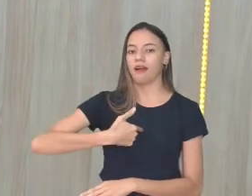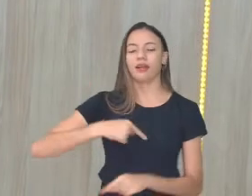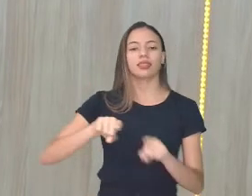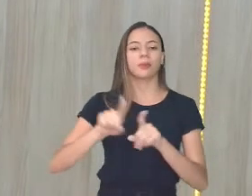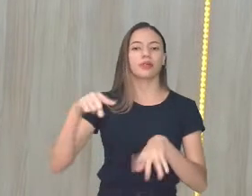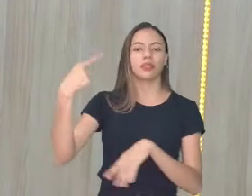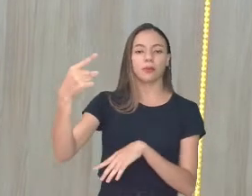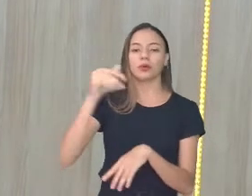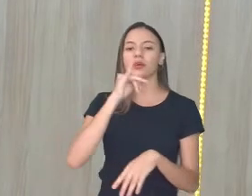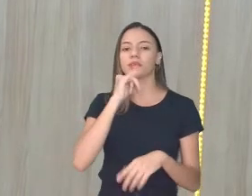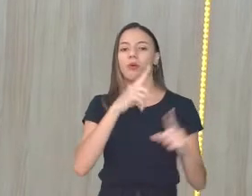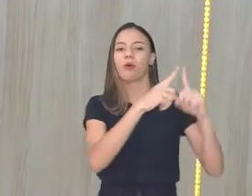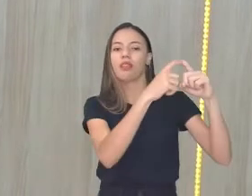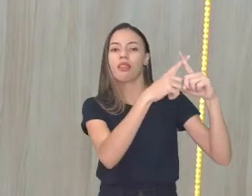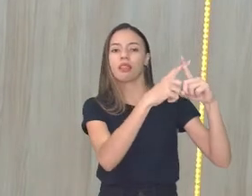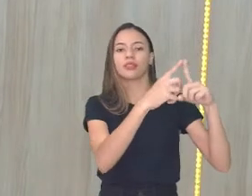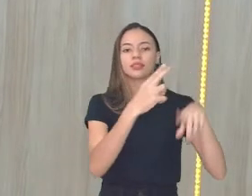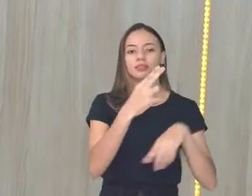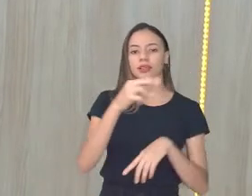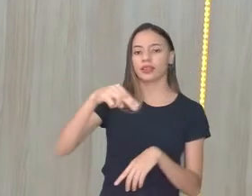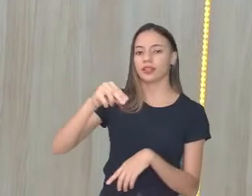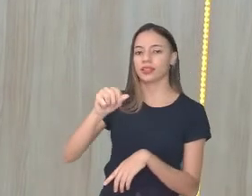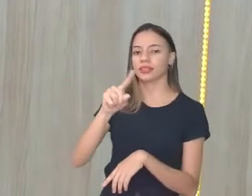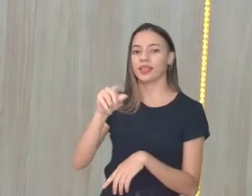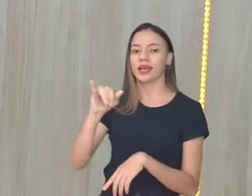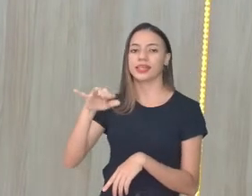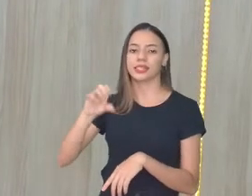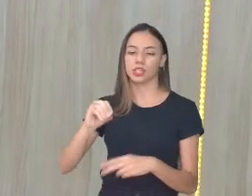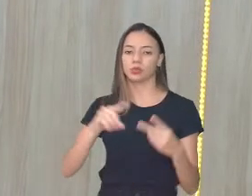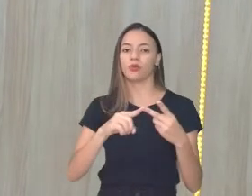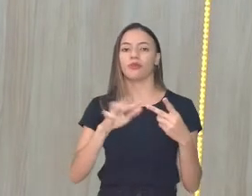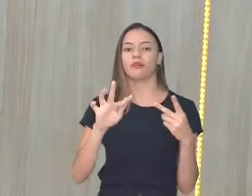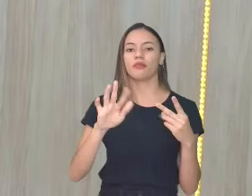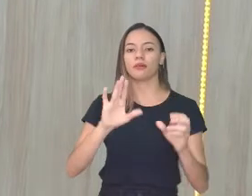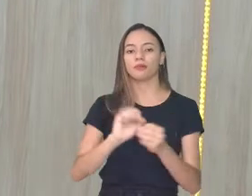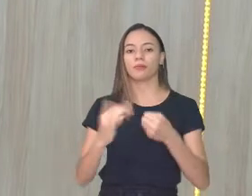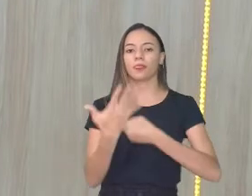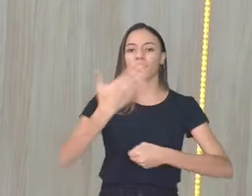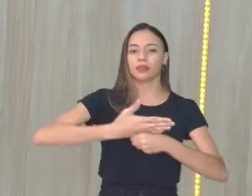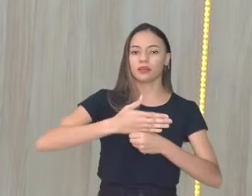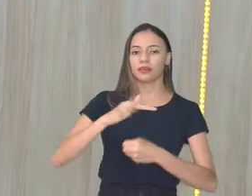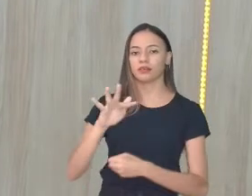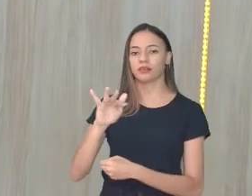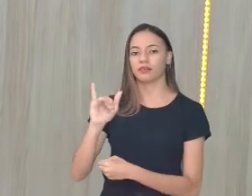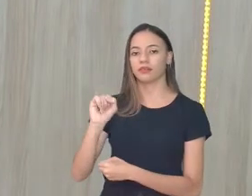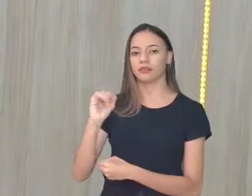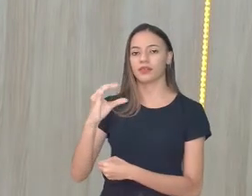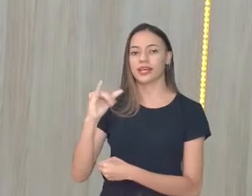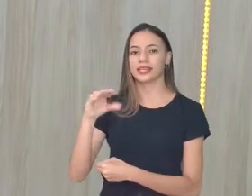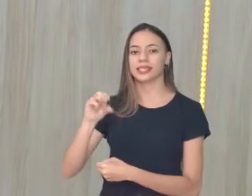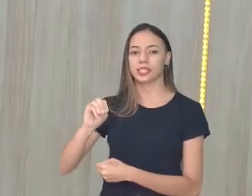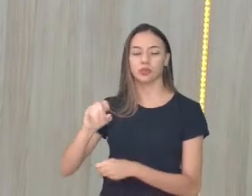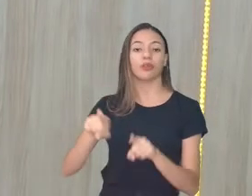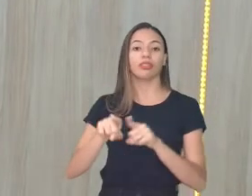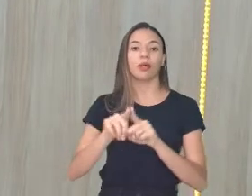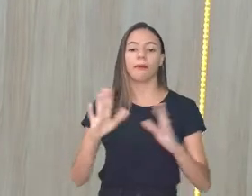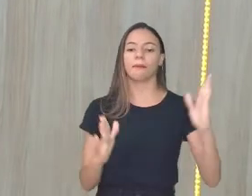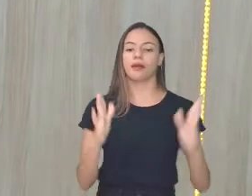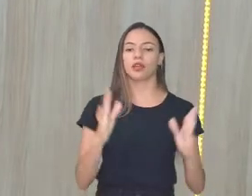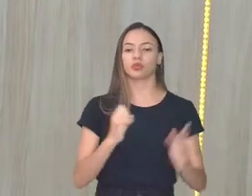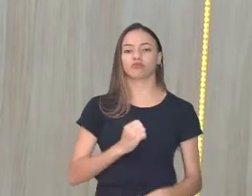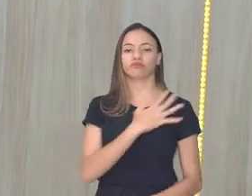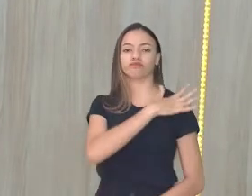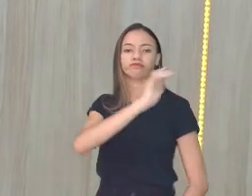totalitários, né, nazismo, fascismo, Segunda Guerra Mundial, o período da ditadura militar no